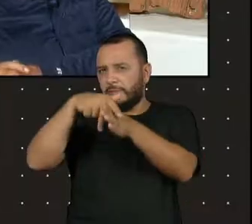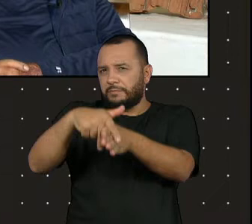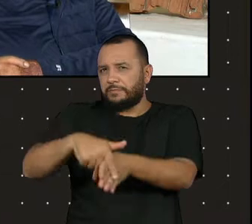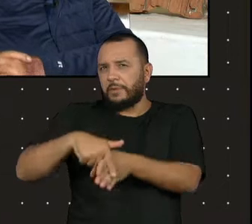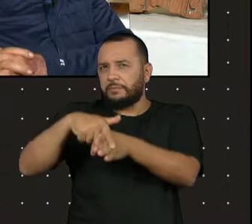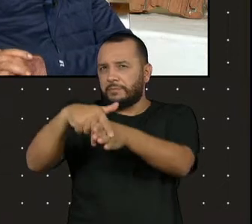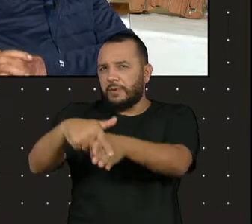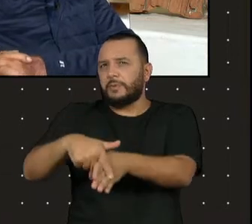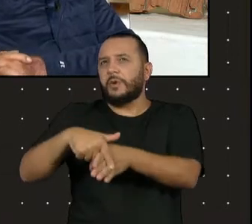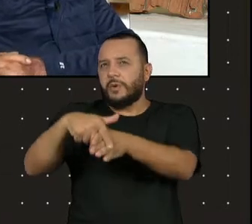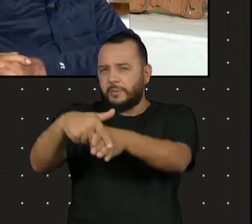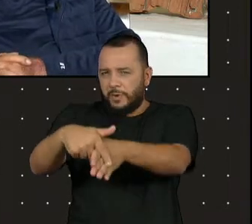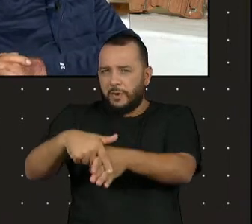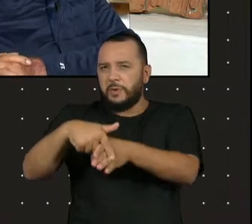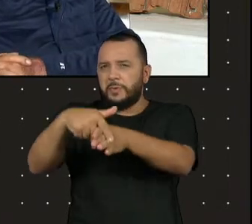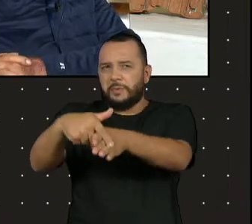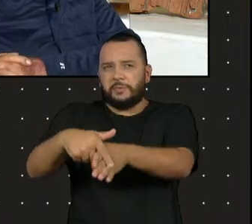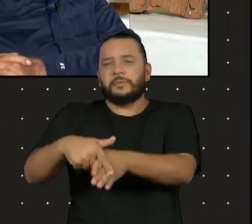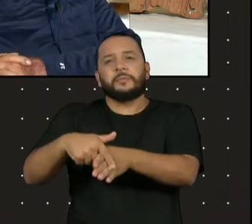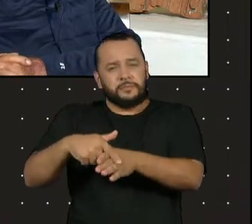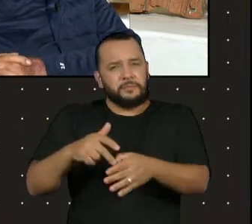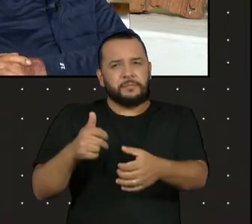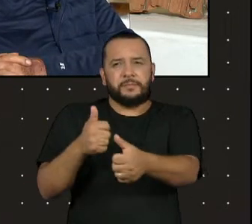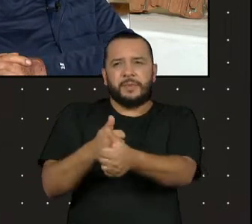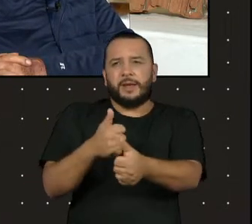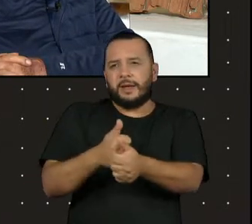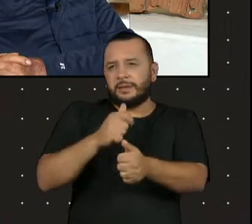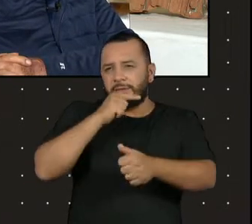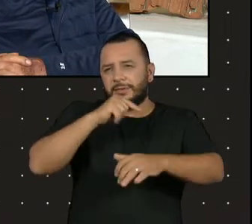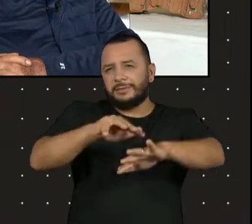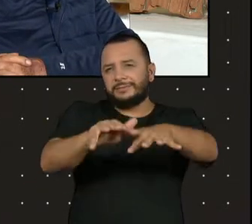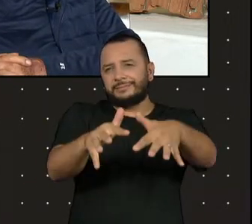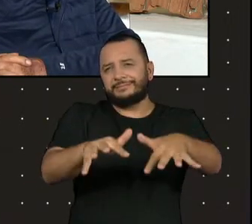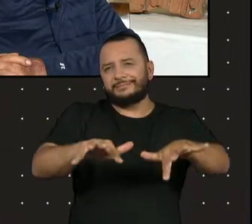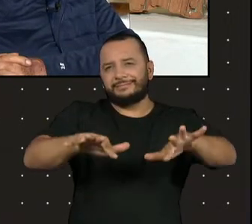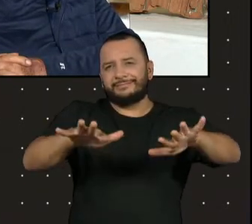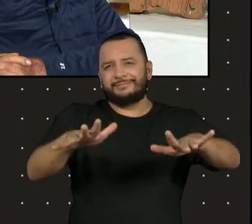Beira-mar, auê, beira-mar, beira-mar, auê,